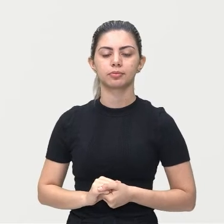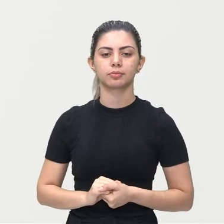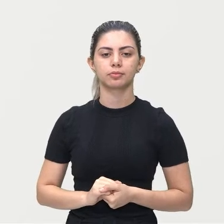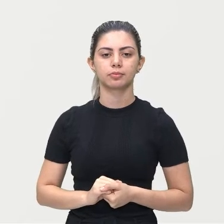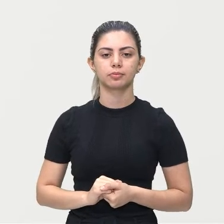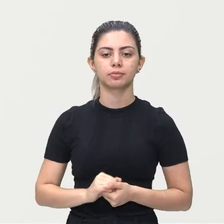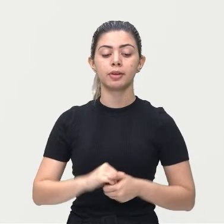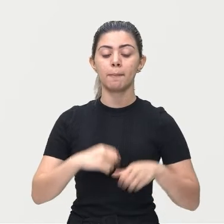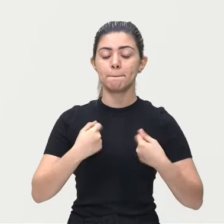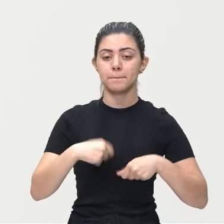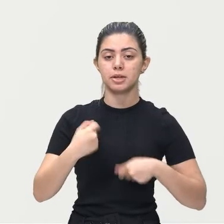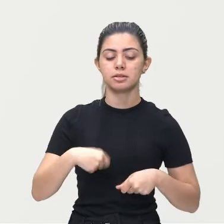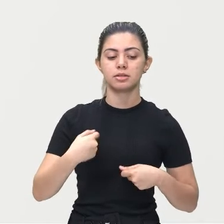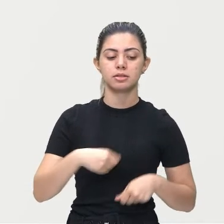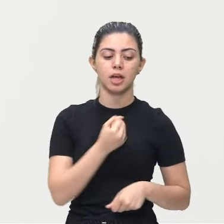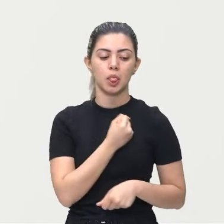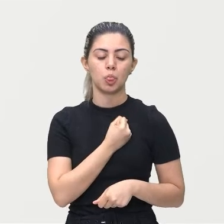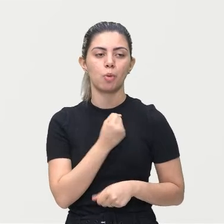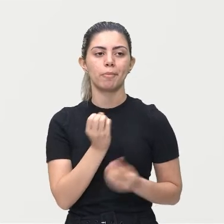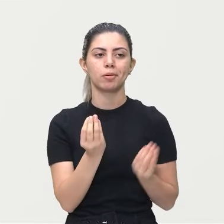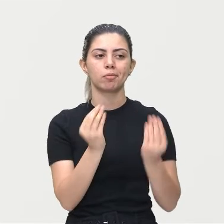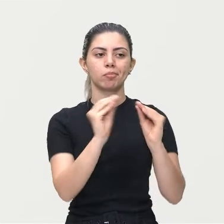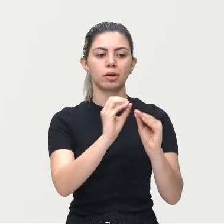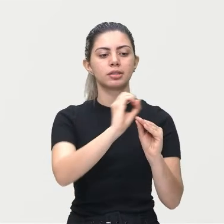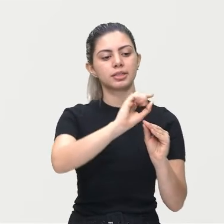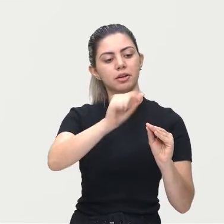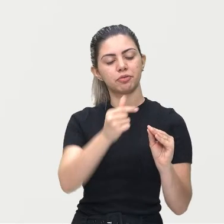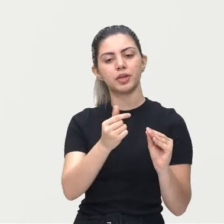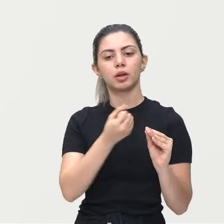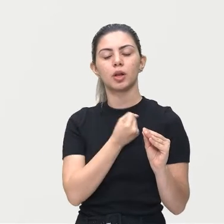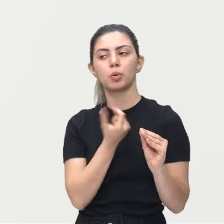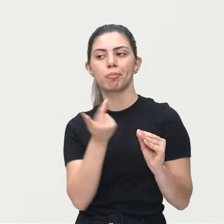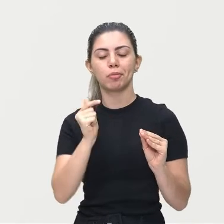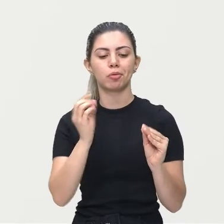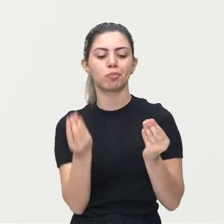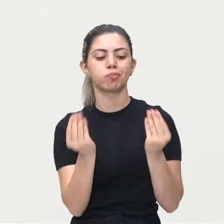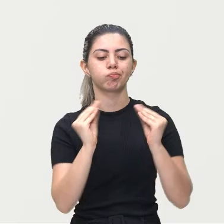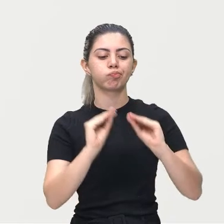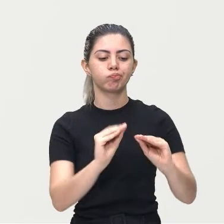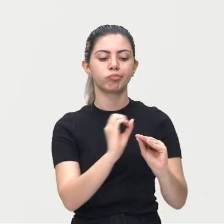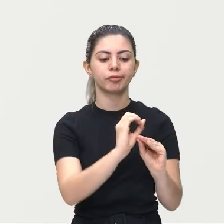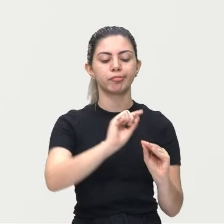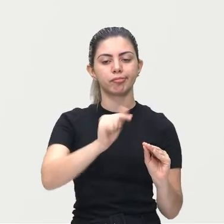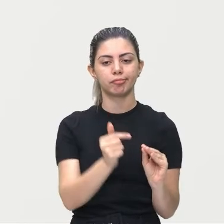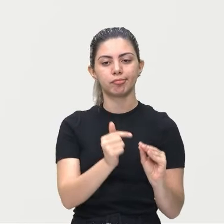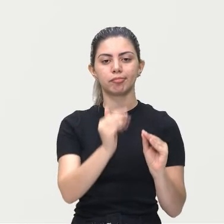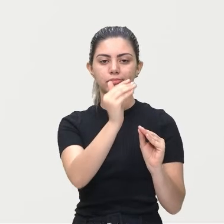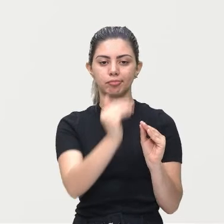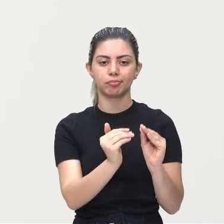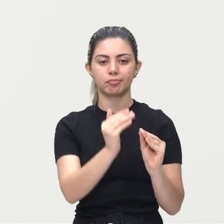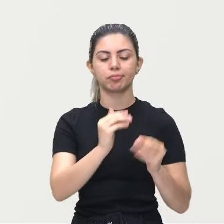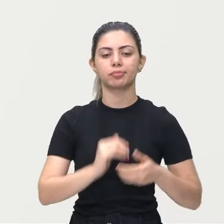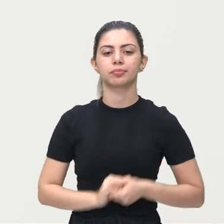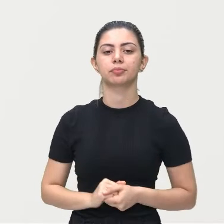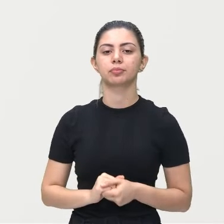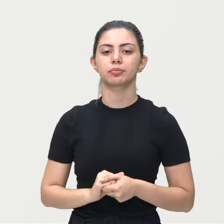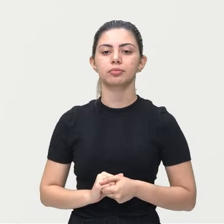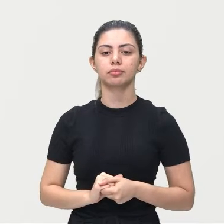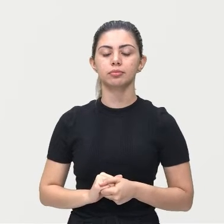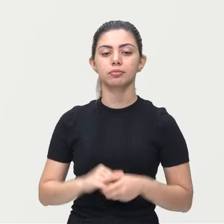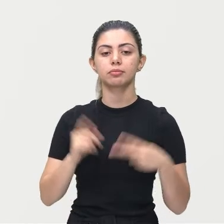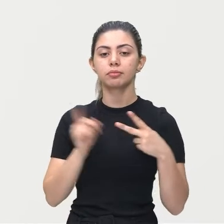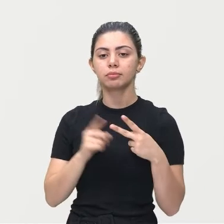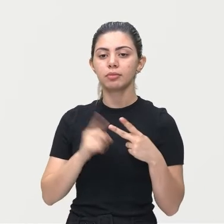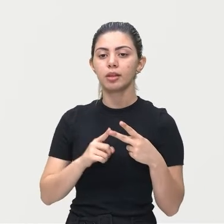segundo, você já vai escrevê-lo de maneira que fique a vírgula debaixo de vírgula. Depois, ó, devemos lembrar